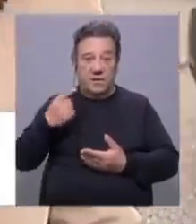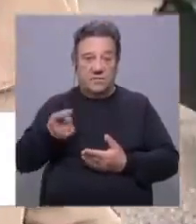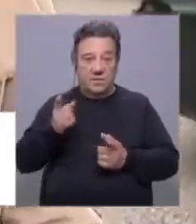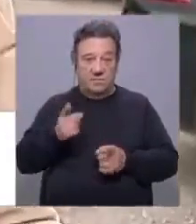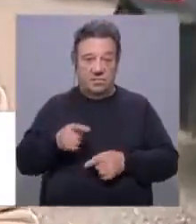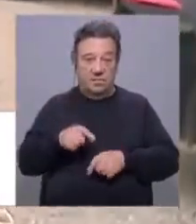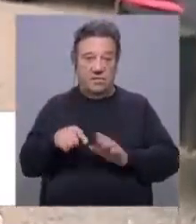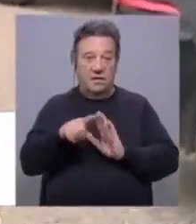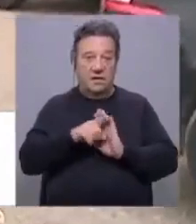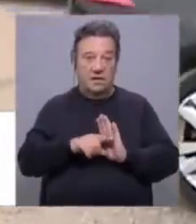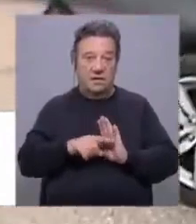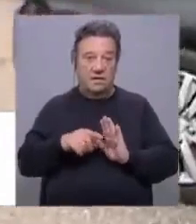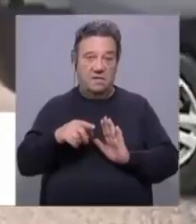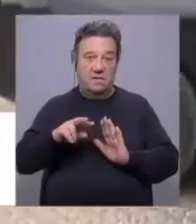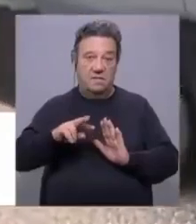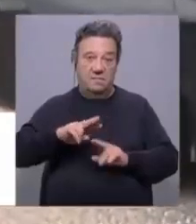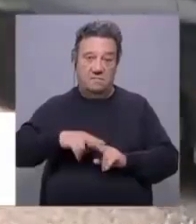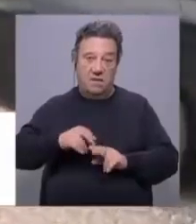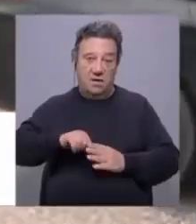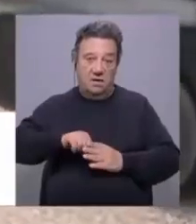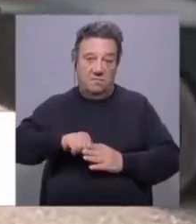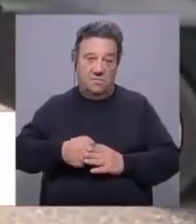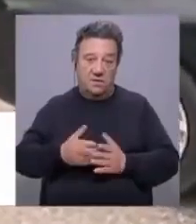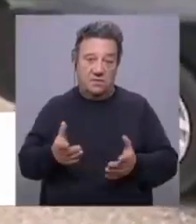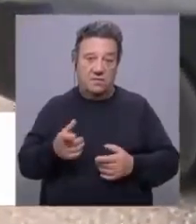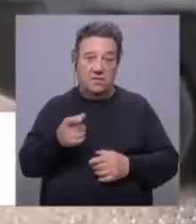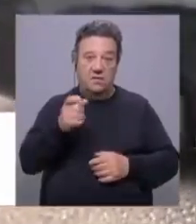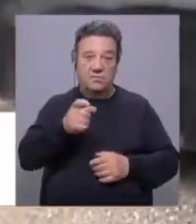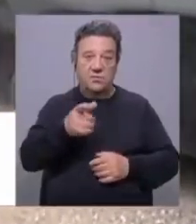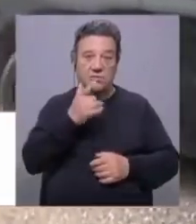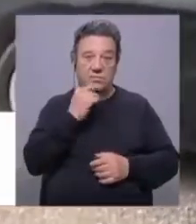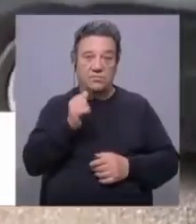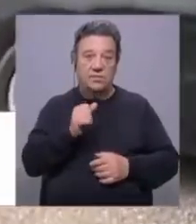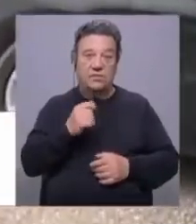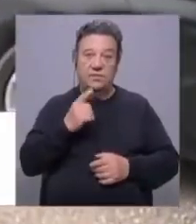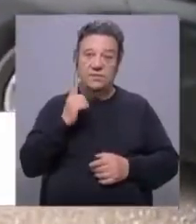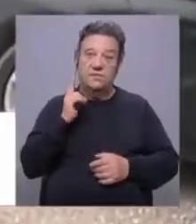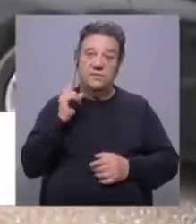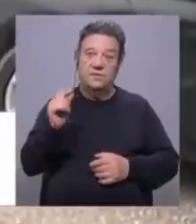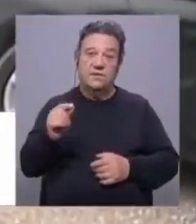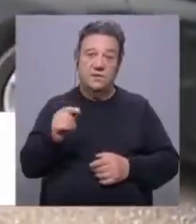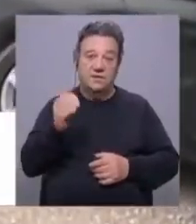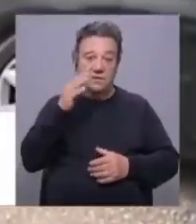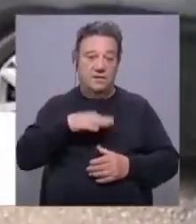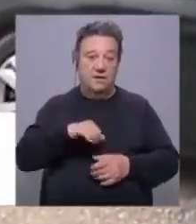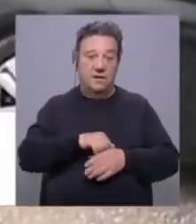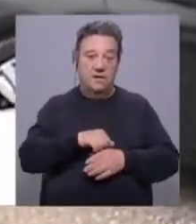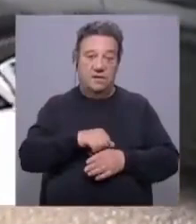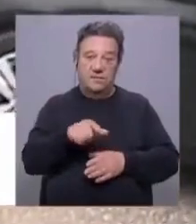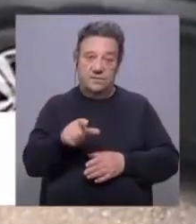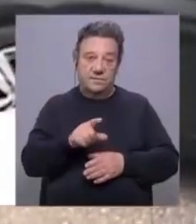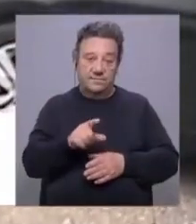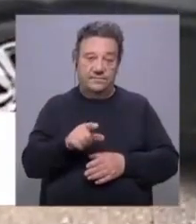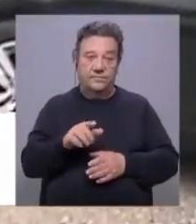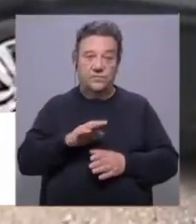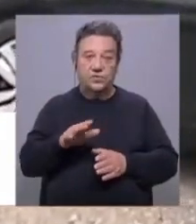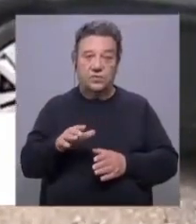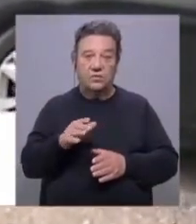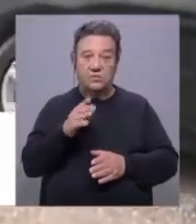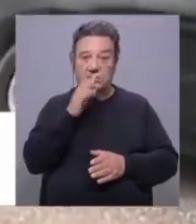as regras vão apertar, ou seja, as pessoas não vão poder sair do concelho de residência só com